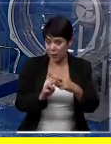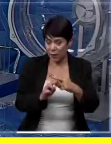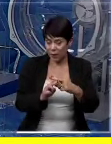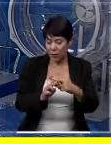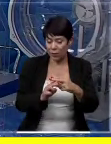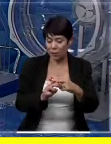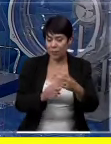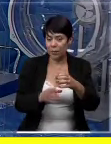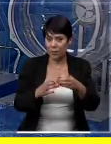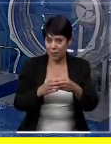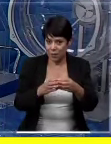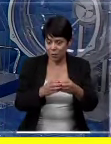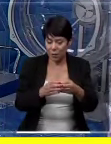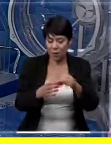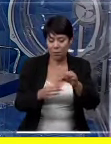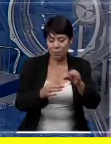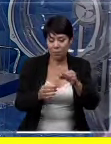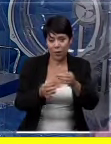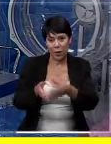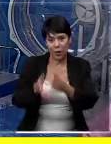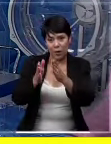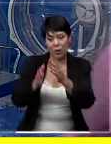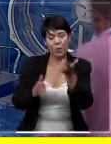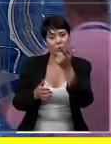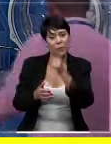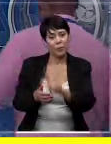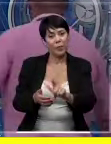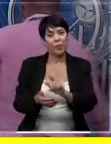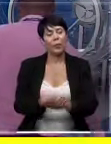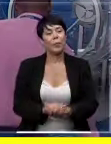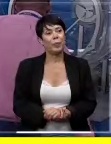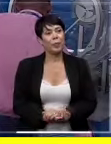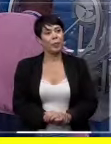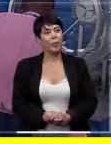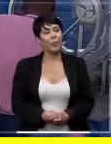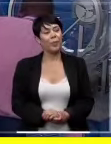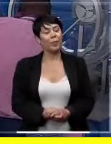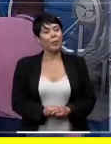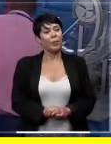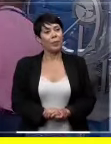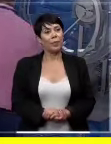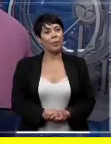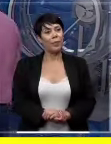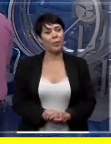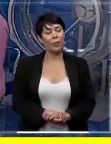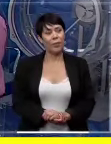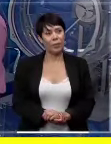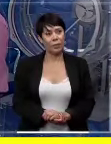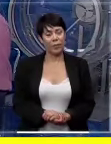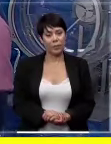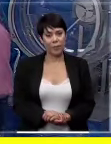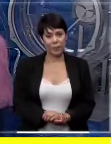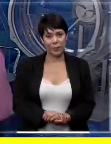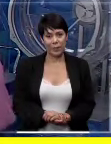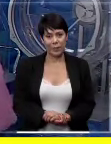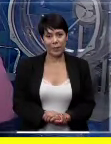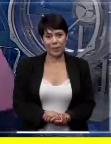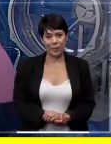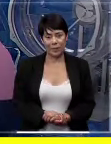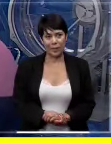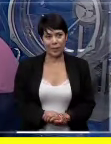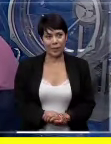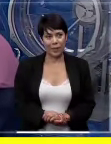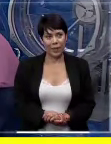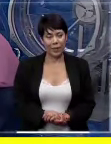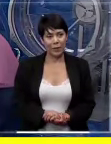garota da sorte, que recolham as bolas sorteadas na Time Mania e coloquem e as coloquem no suporte